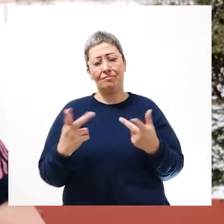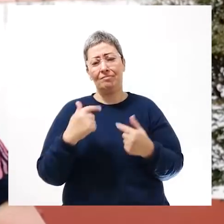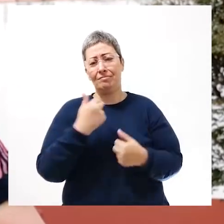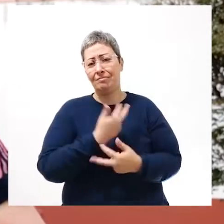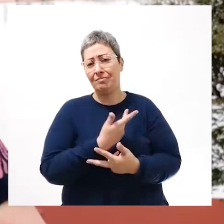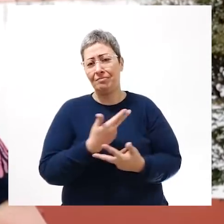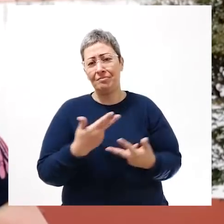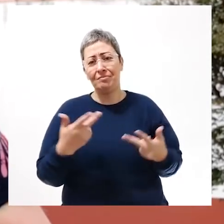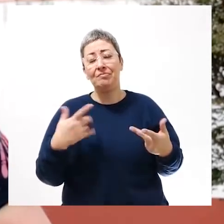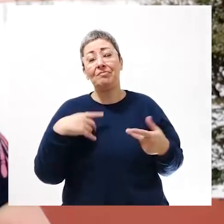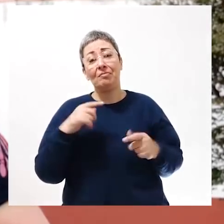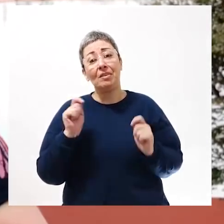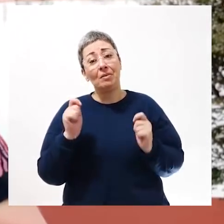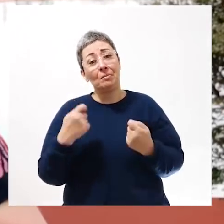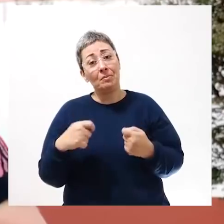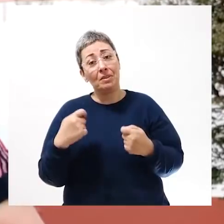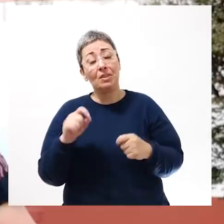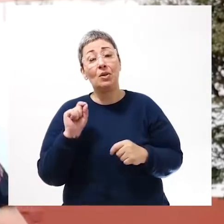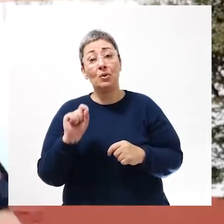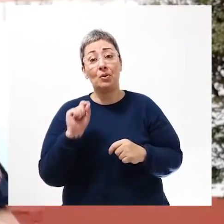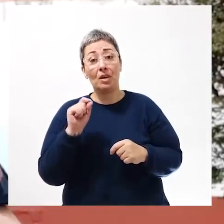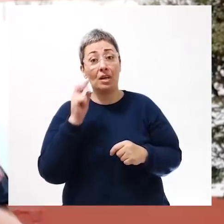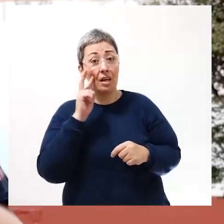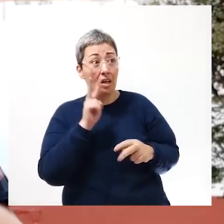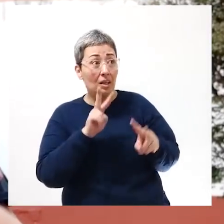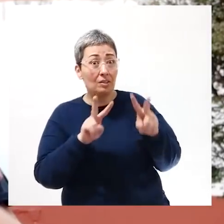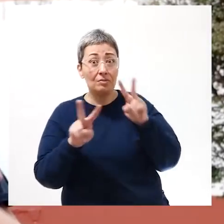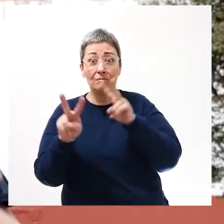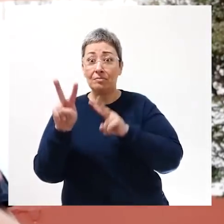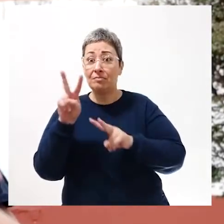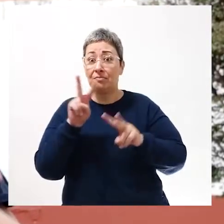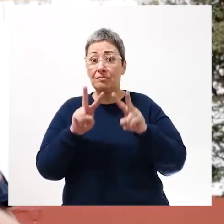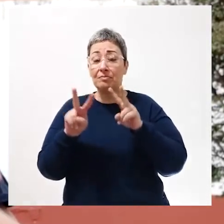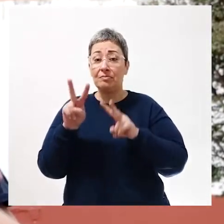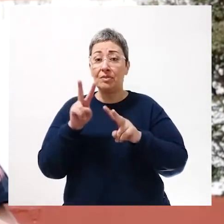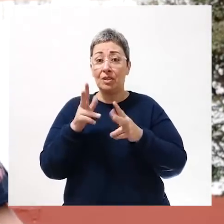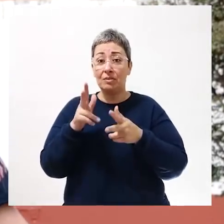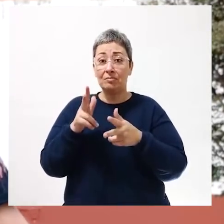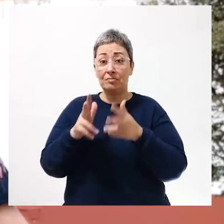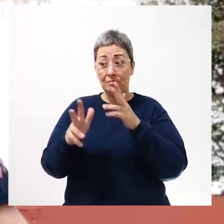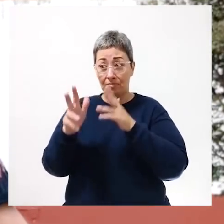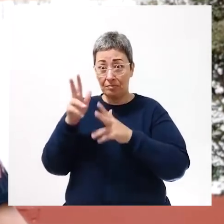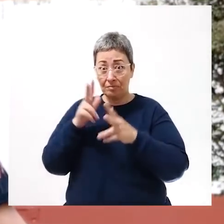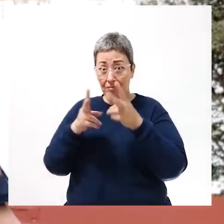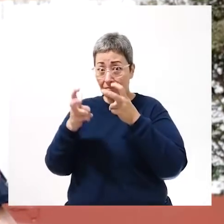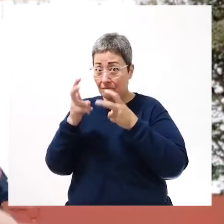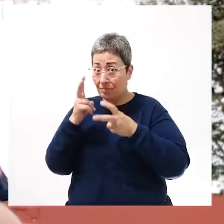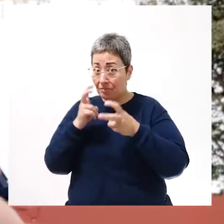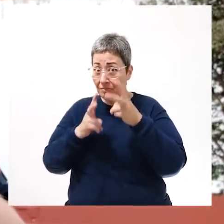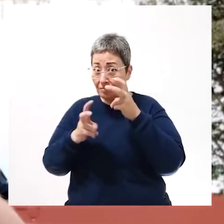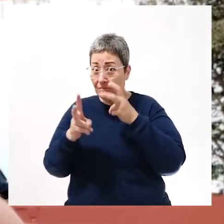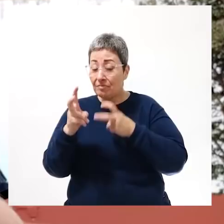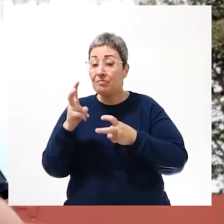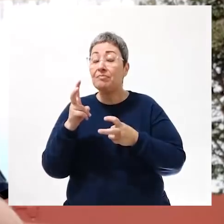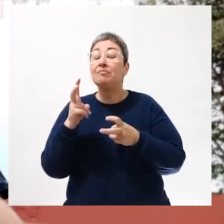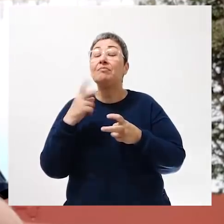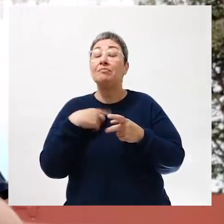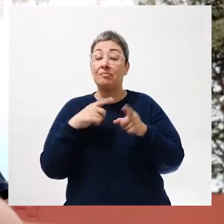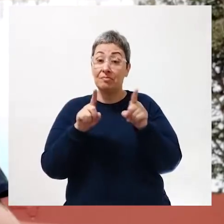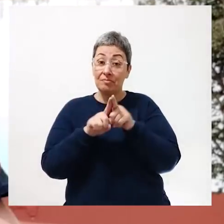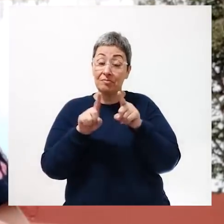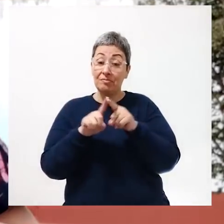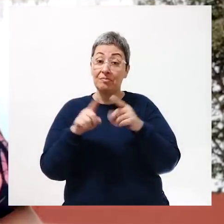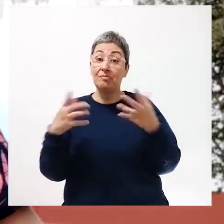nessa vida. Basta saber olhar, basta saber